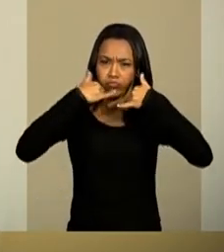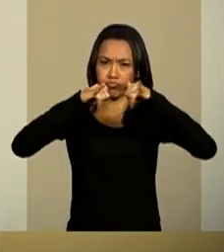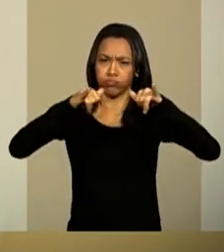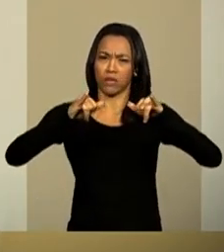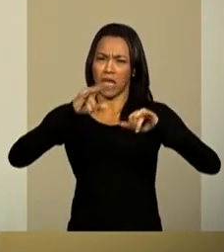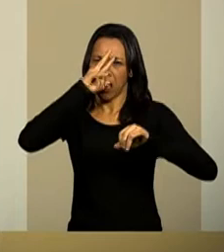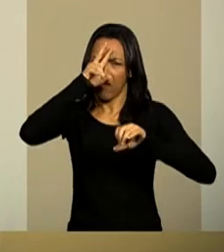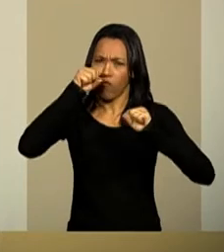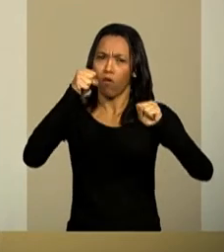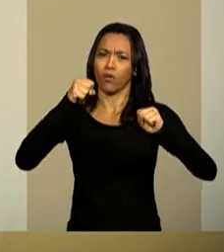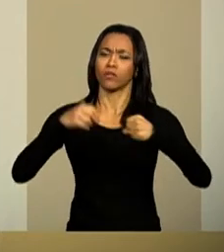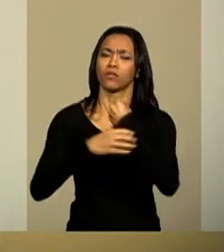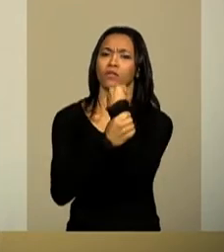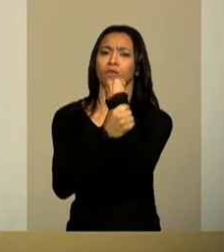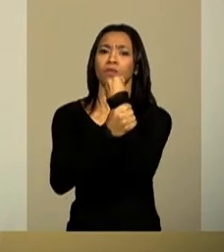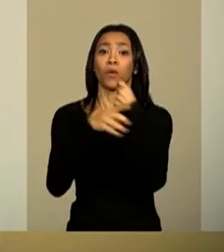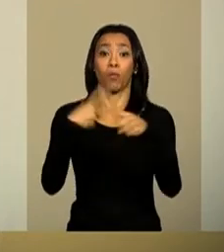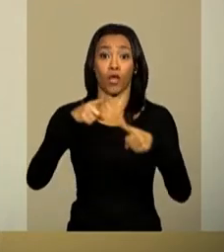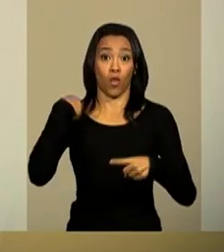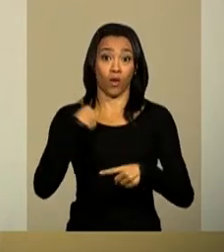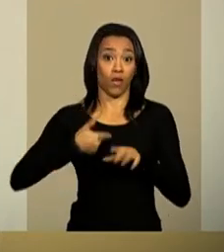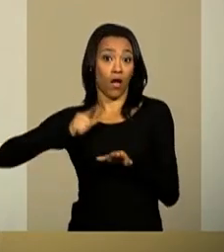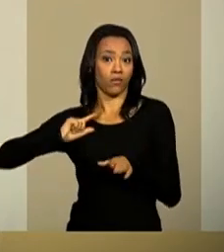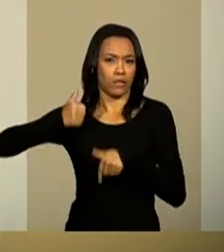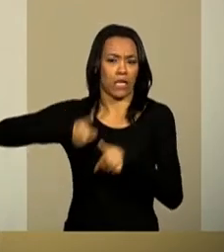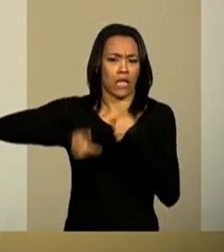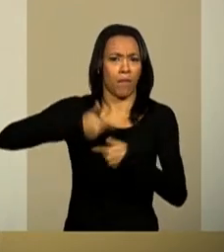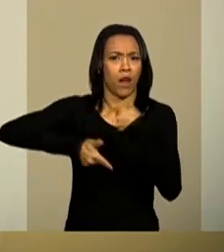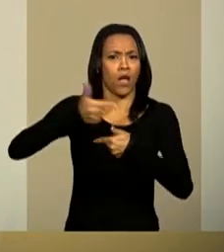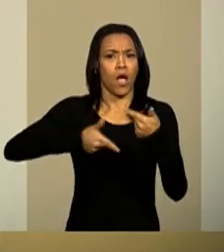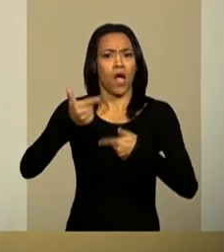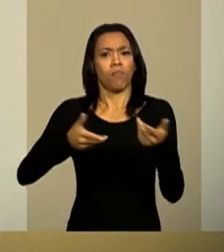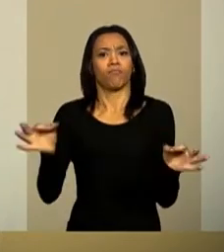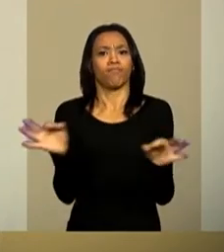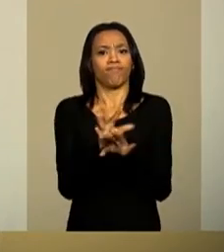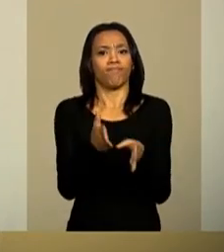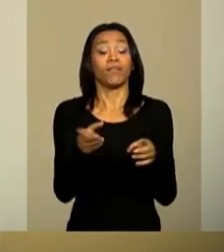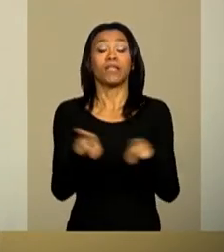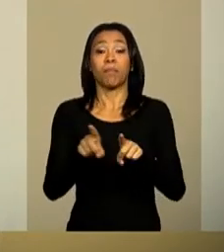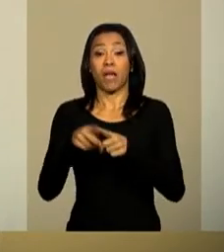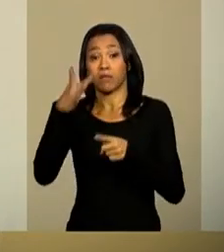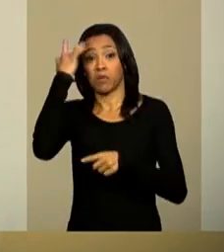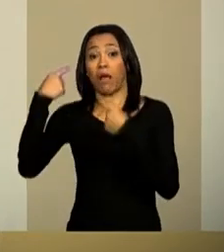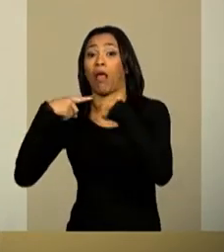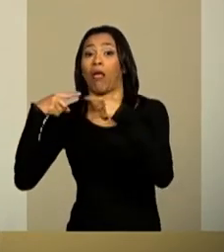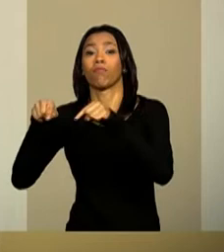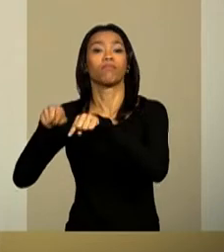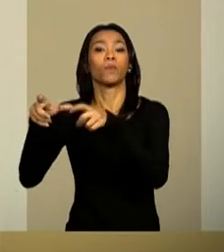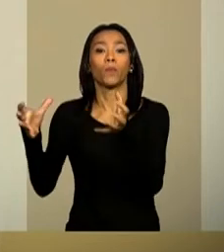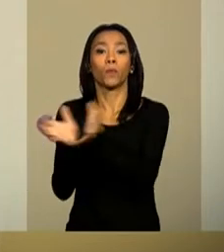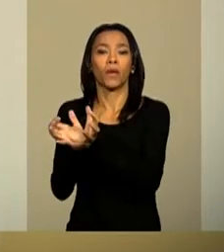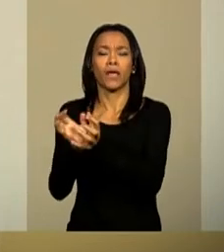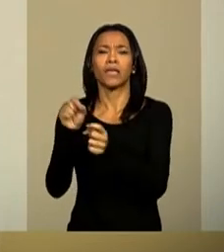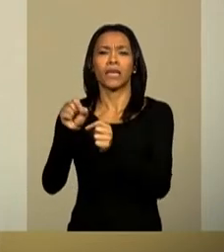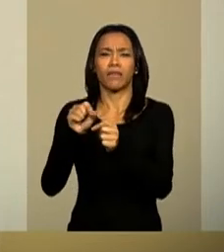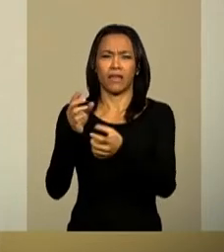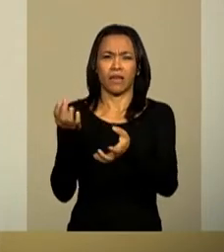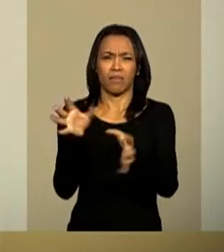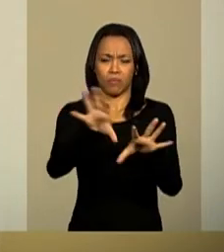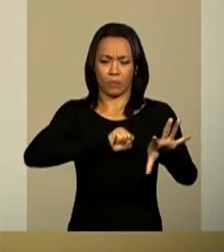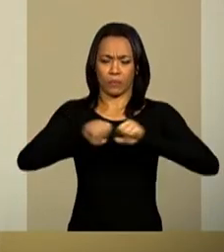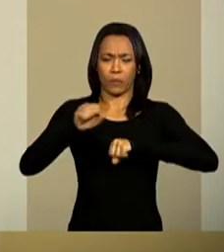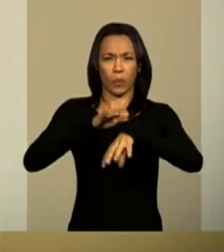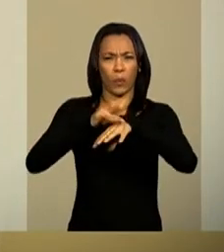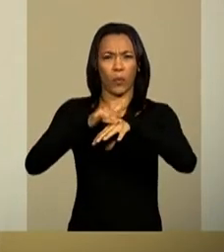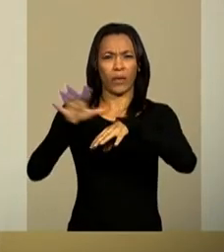é seguro, porque trabalhamos muito para isso. Chegaram também ao ridículo de prever uma epidemia de dengue na